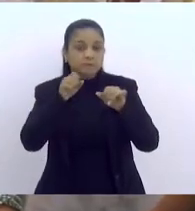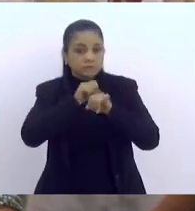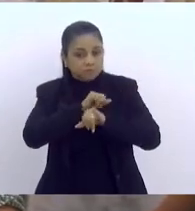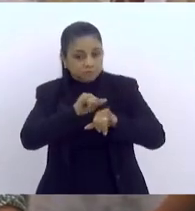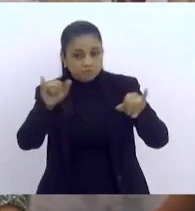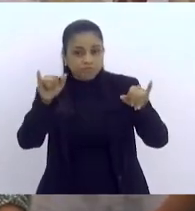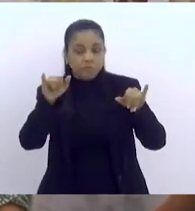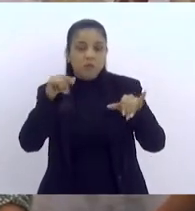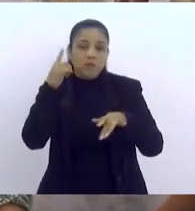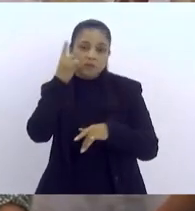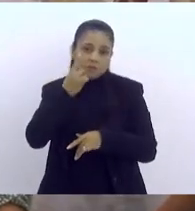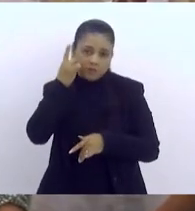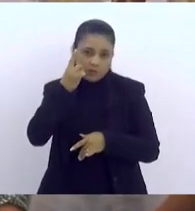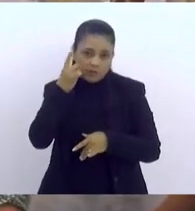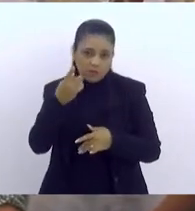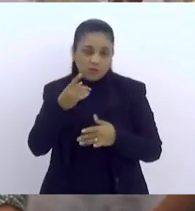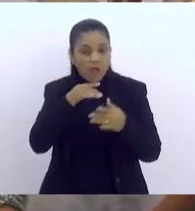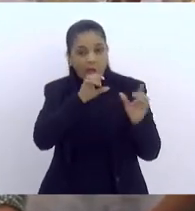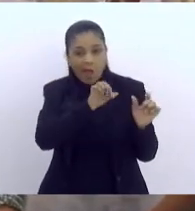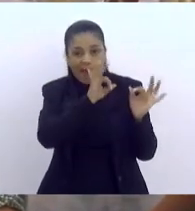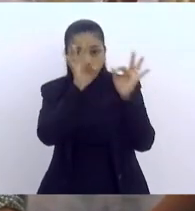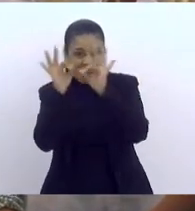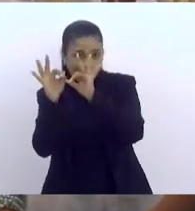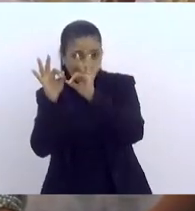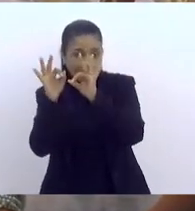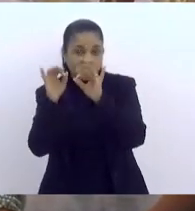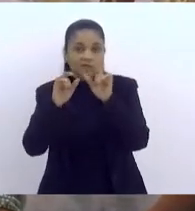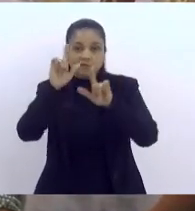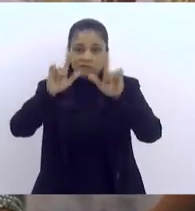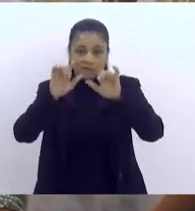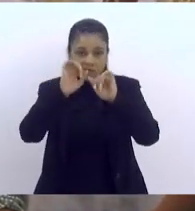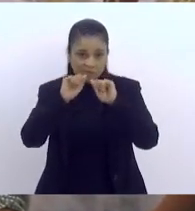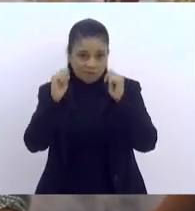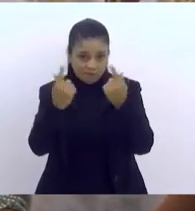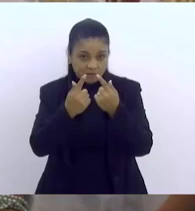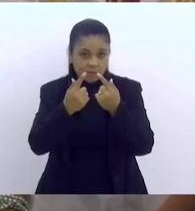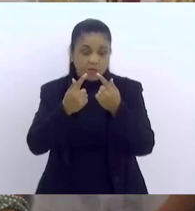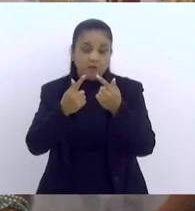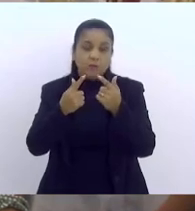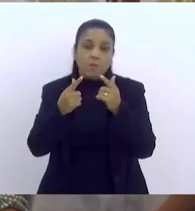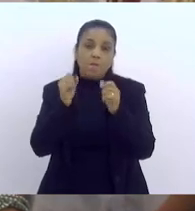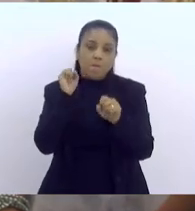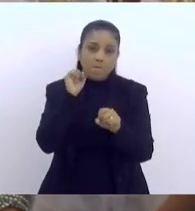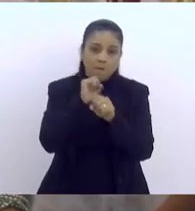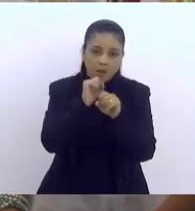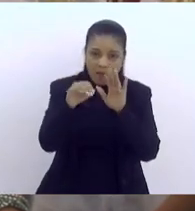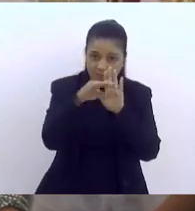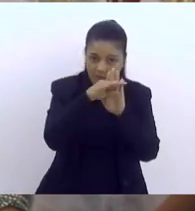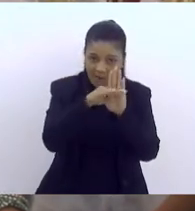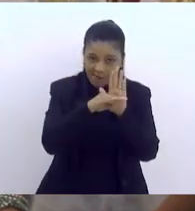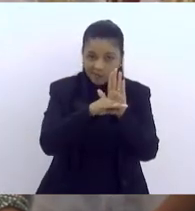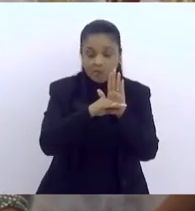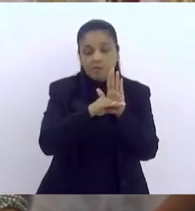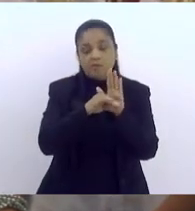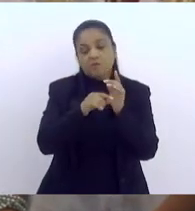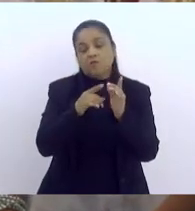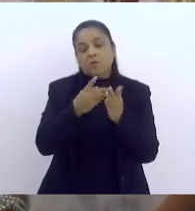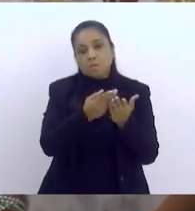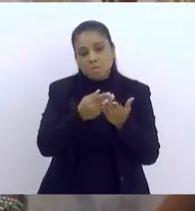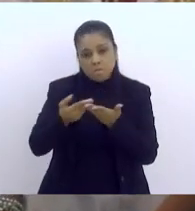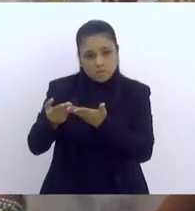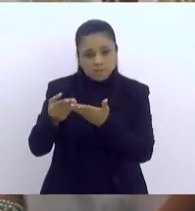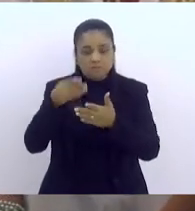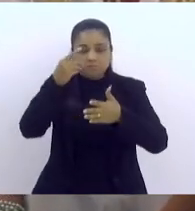parlamentares que aqui estão e quem está me acompanhando pela TV Alege, mas, para não travar a pauta, eu vou deixar que os deputados venham fazer a discussão da matéria e venham fazer